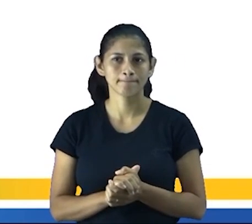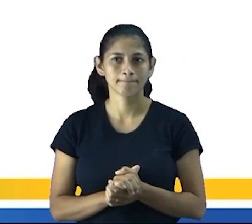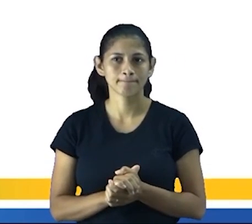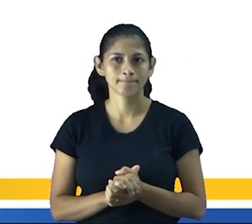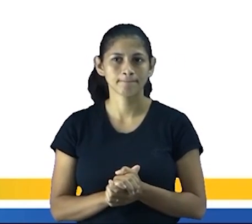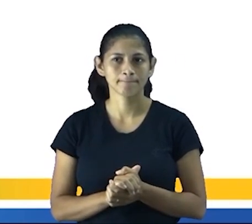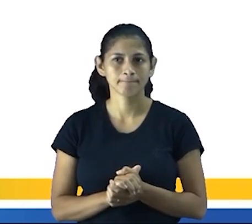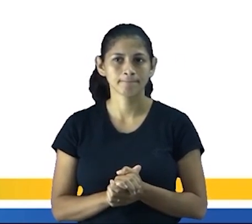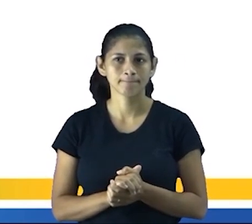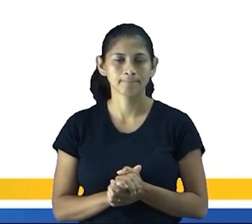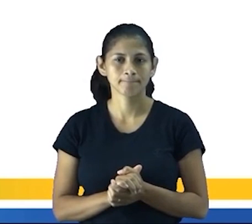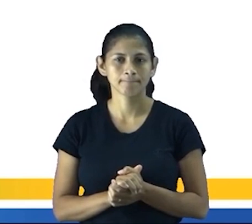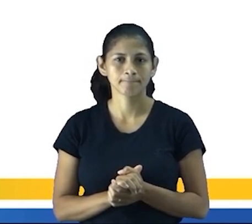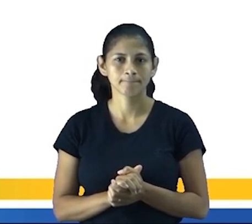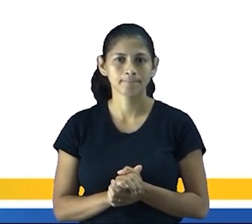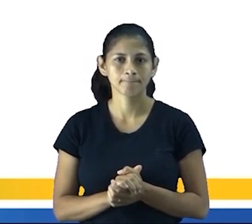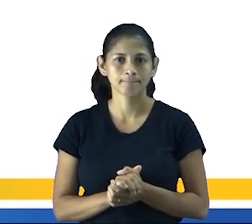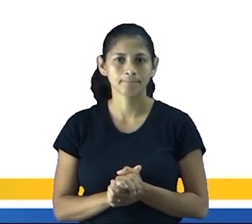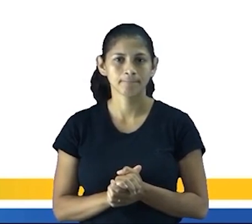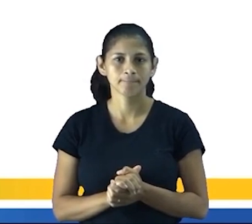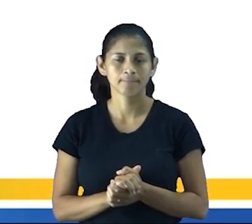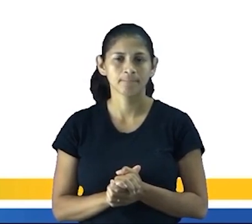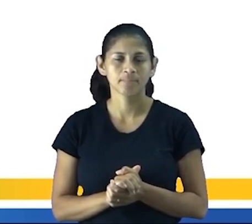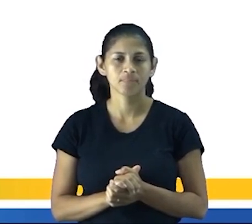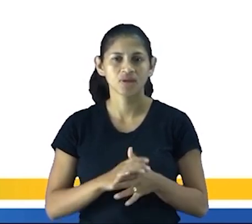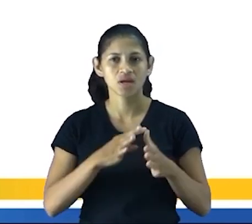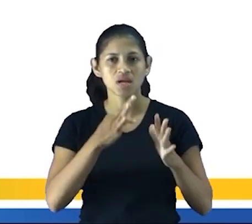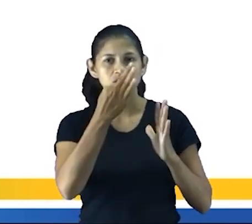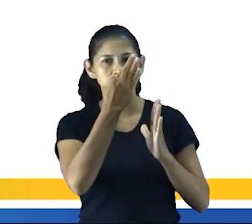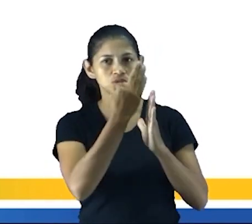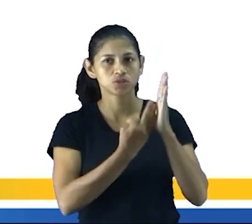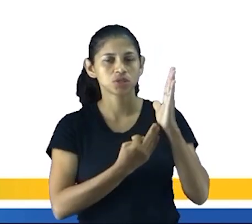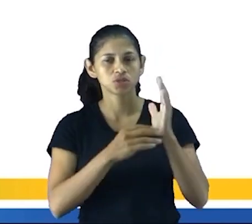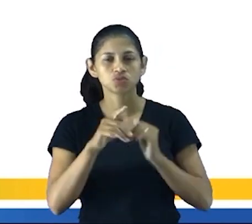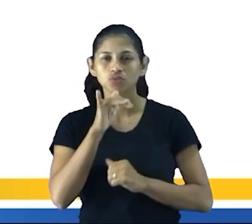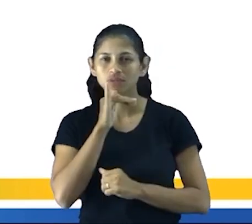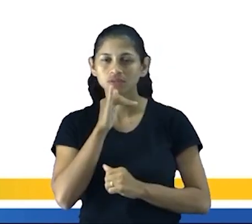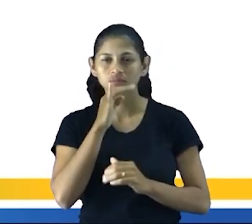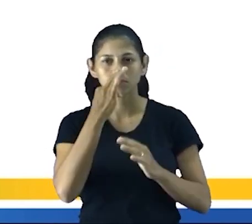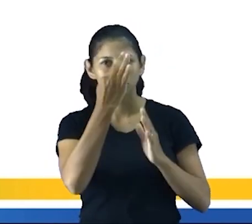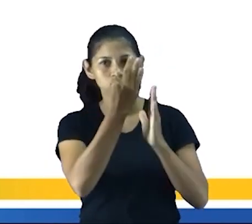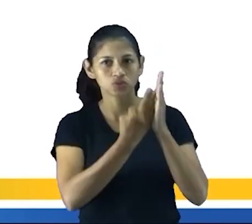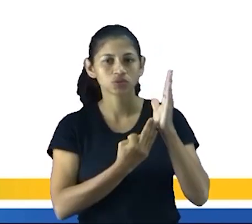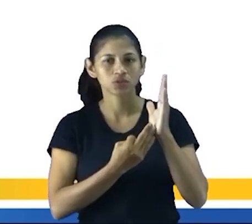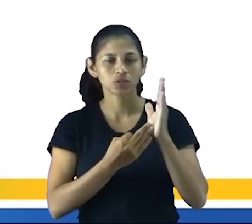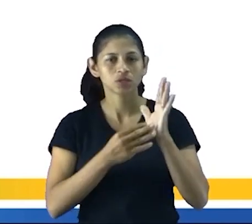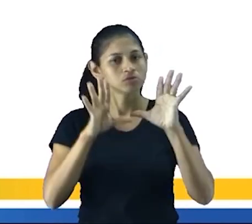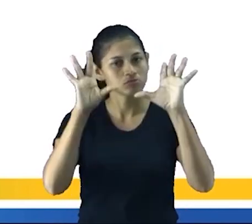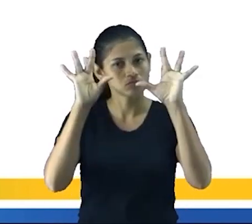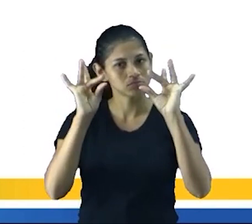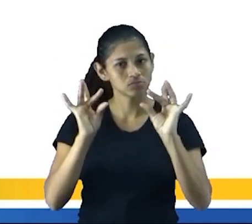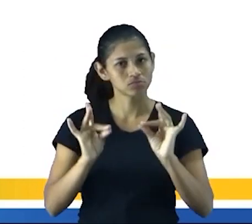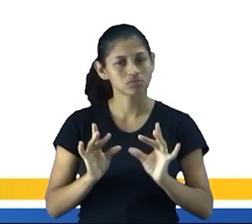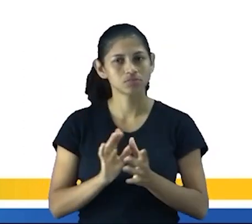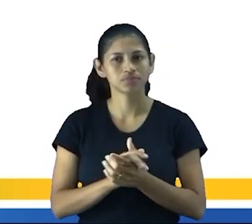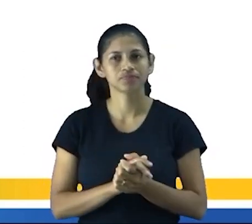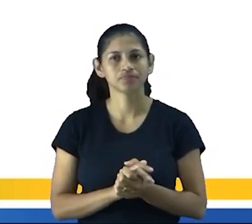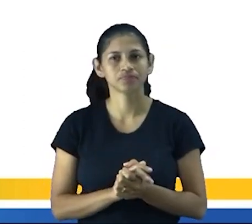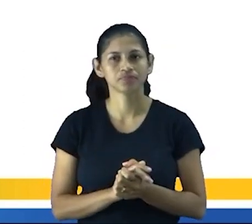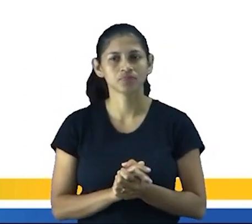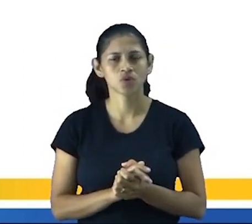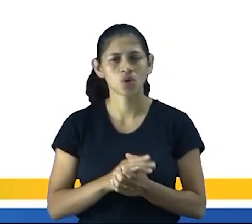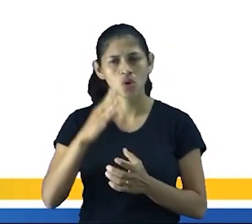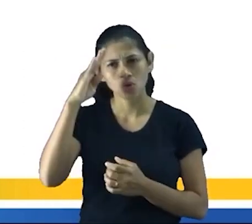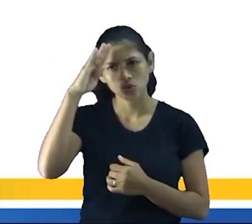Então, vou passar. Então, exemplos de textos, né, da tipologia descritiva. Vamos ver aí.